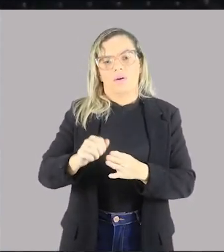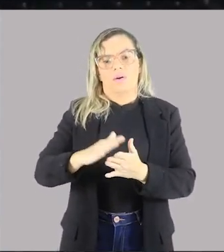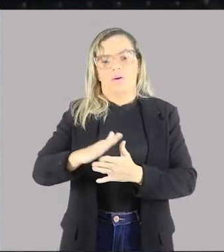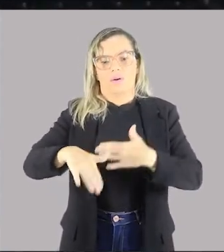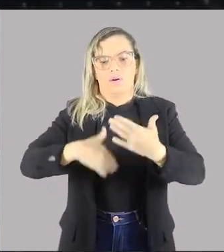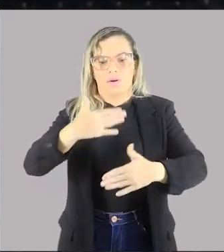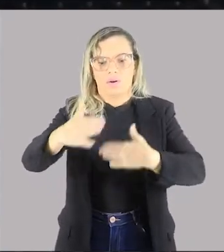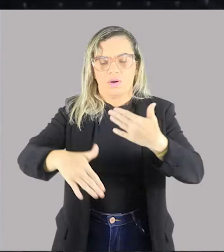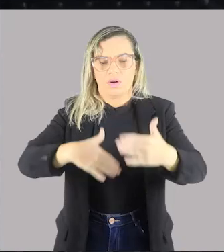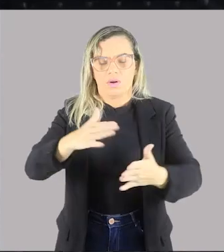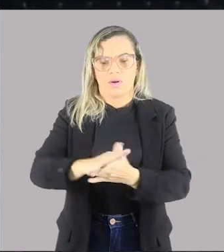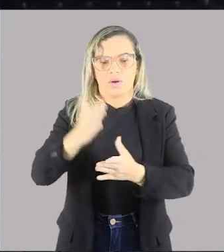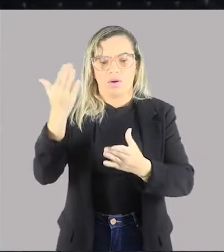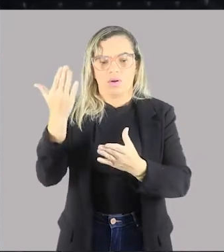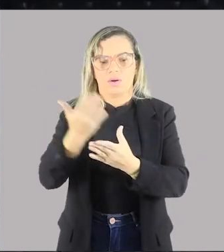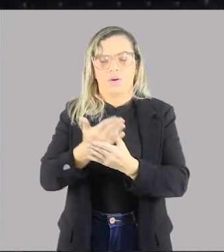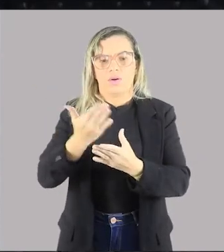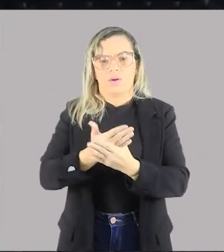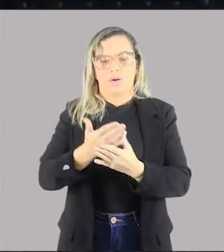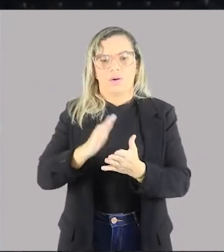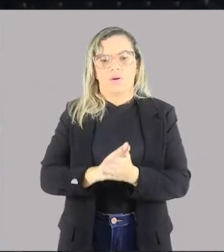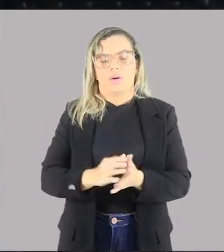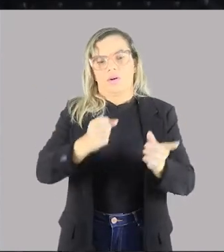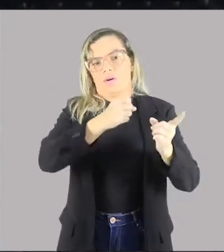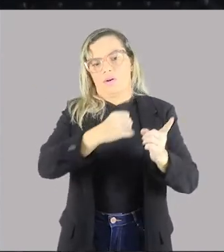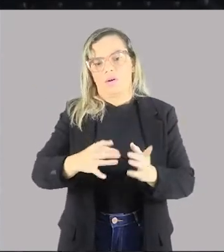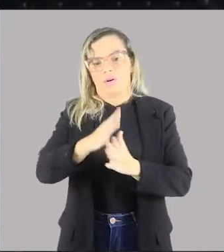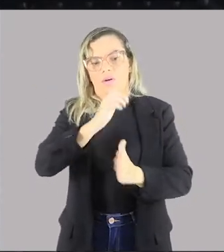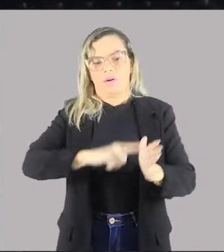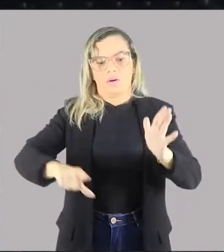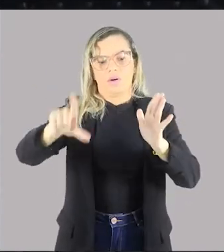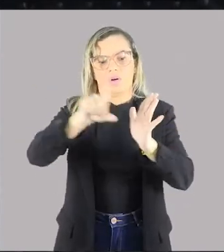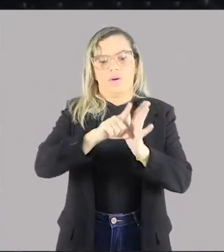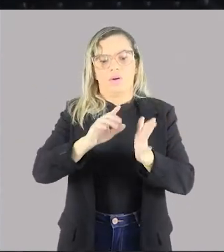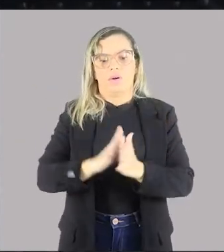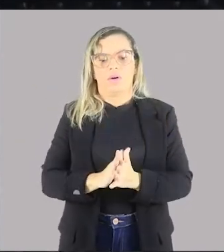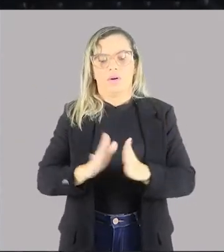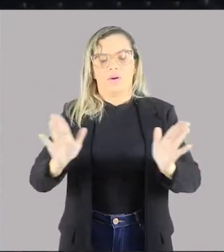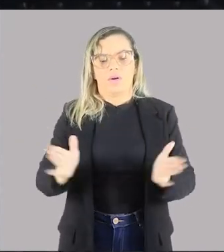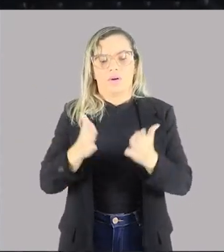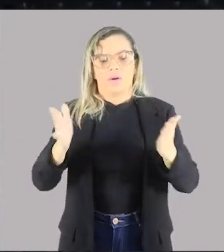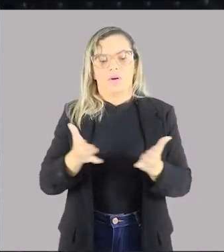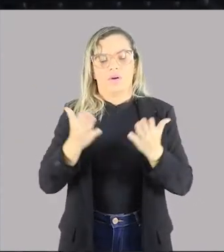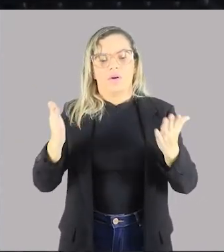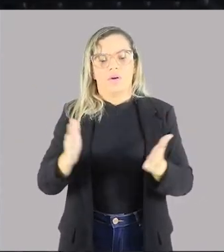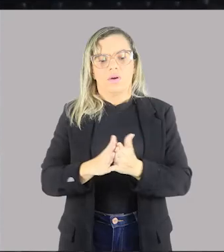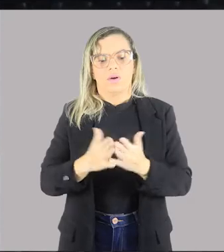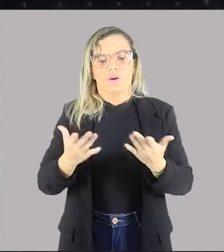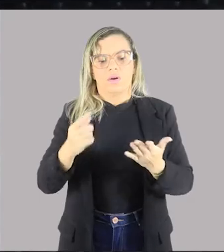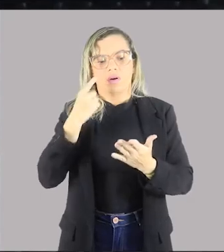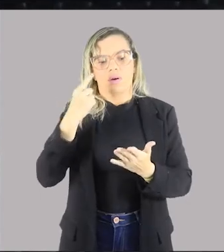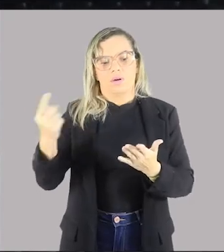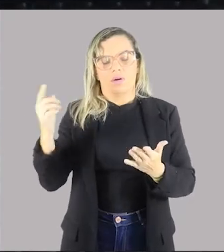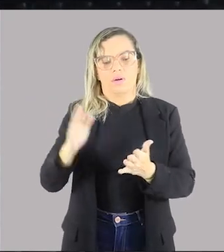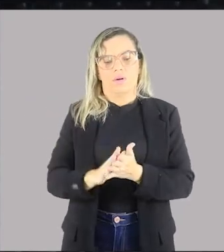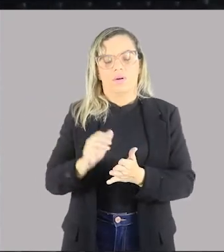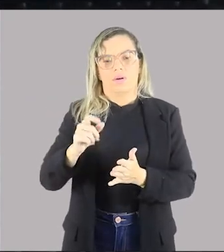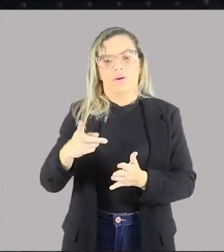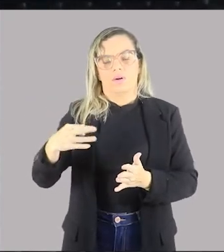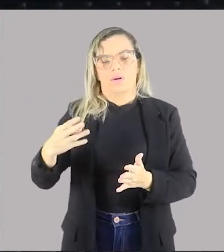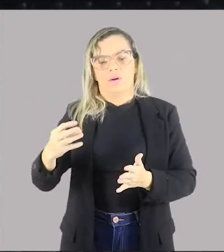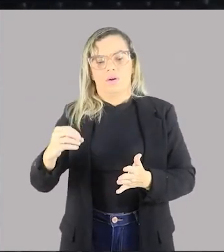andamento a todos os processos de acordo com o descrito em lei, certo? Promover manifestação de apreço ou desapreço,